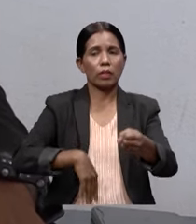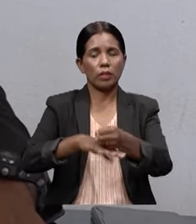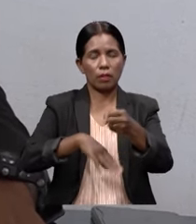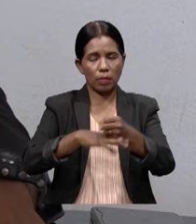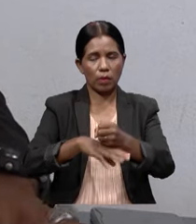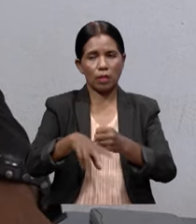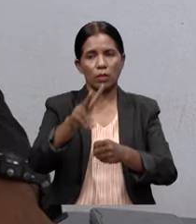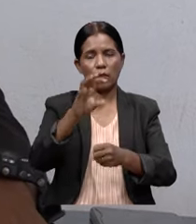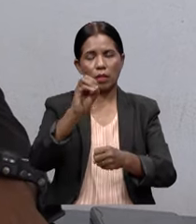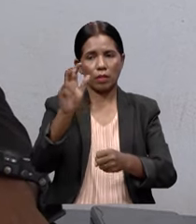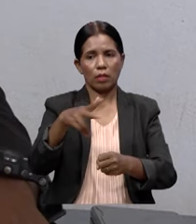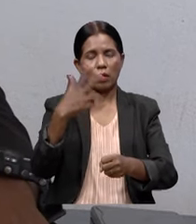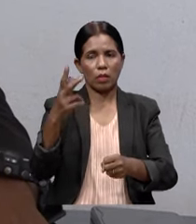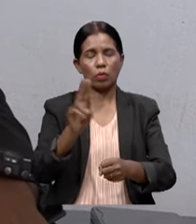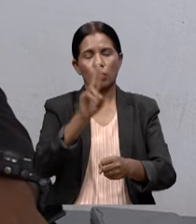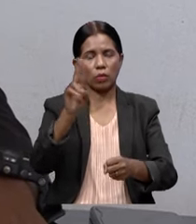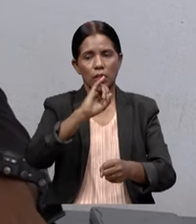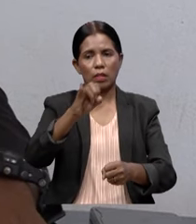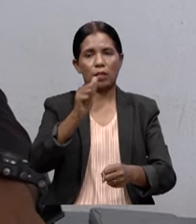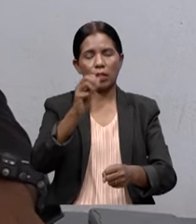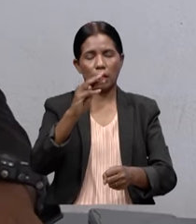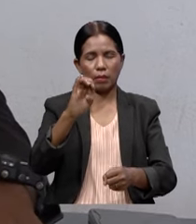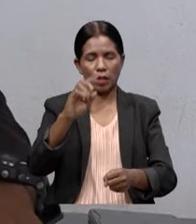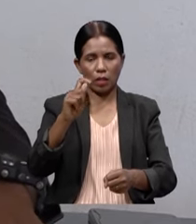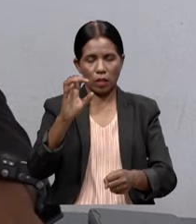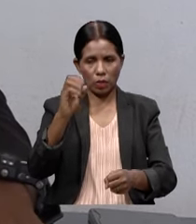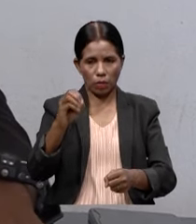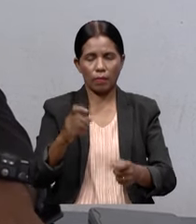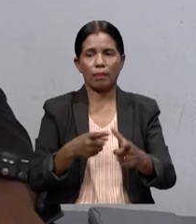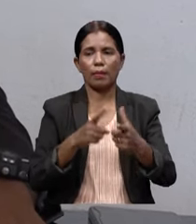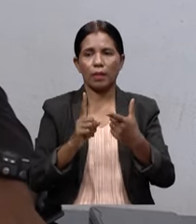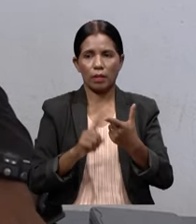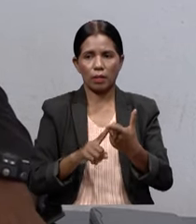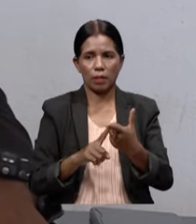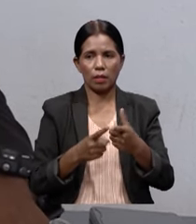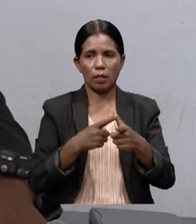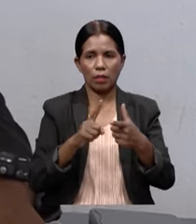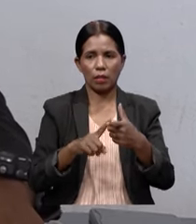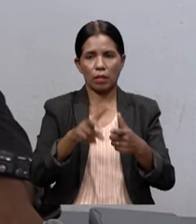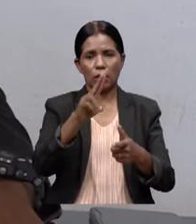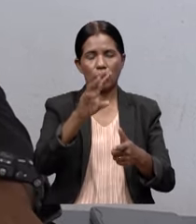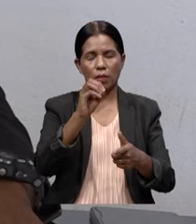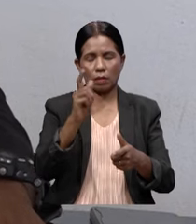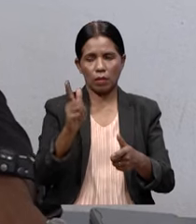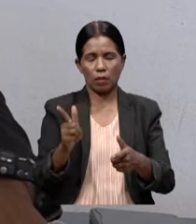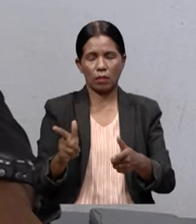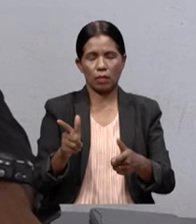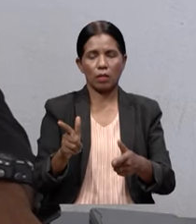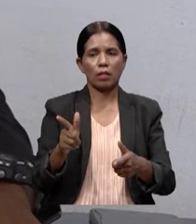2013, usa Jaimito Ninia documento, né? Então, depois de